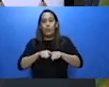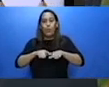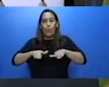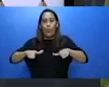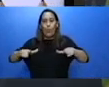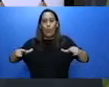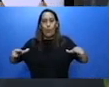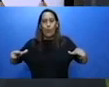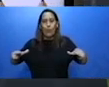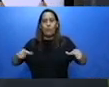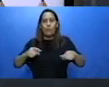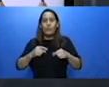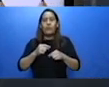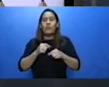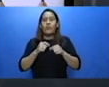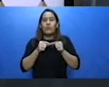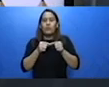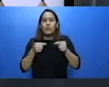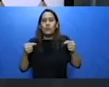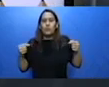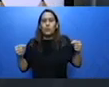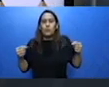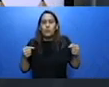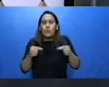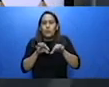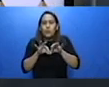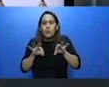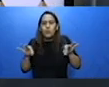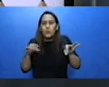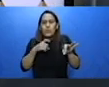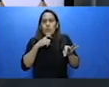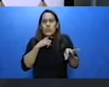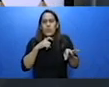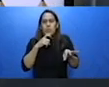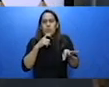gelo congela junto com o barbante.